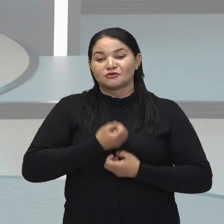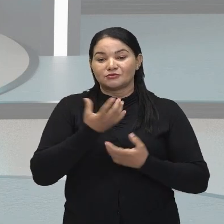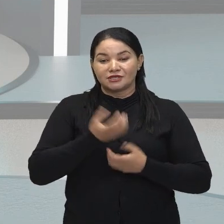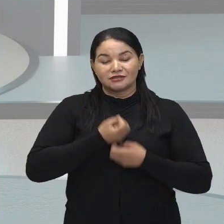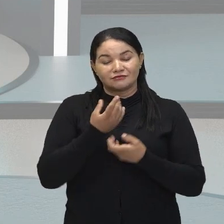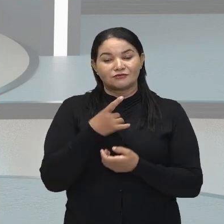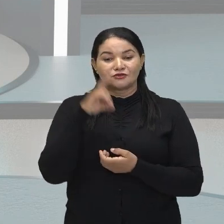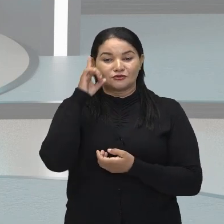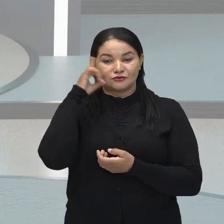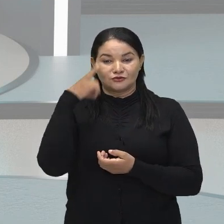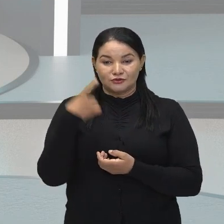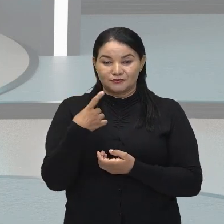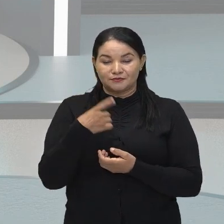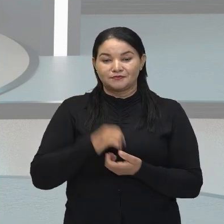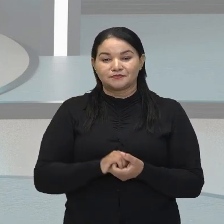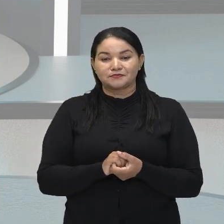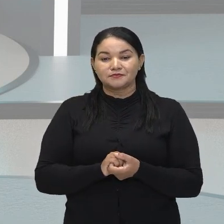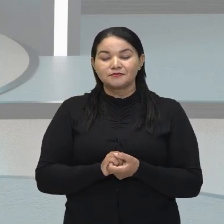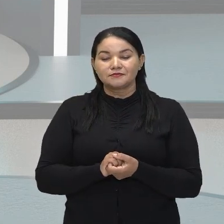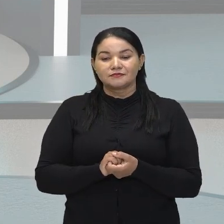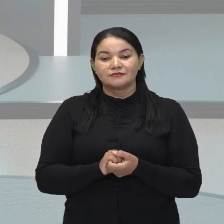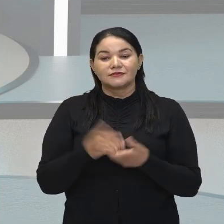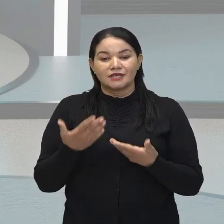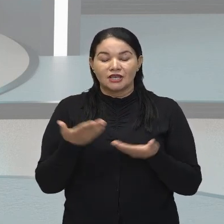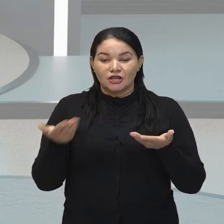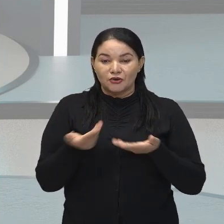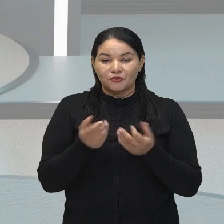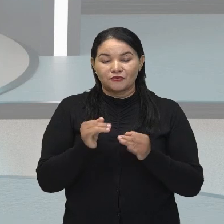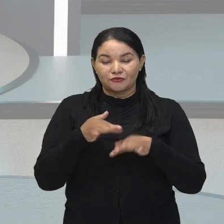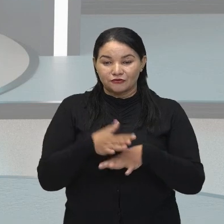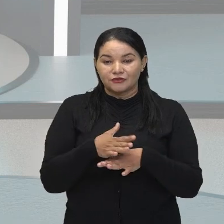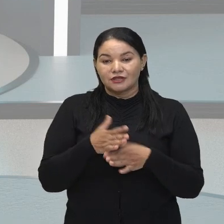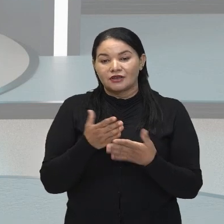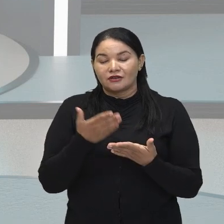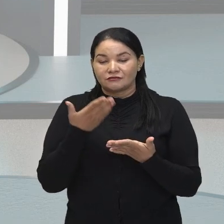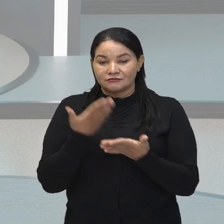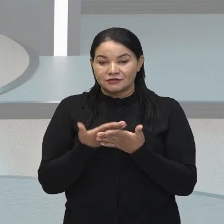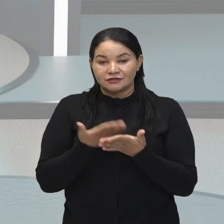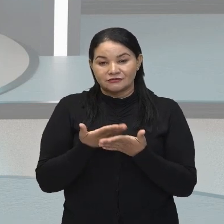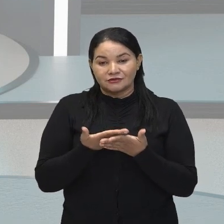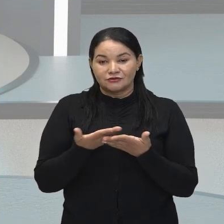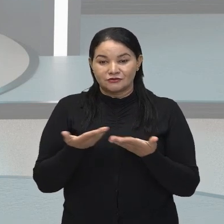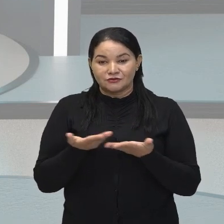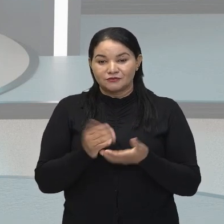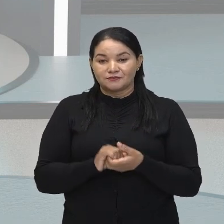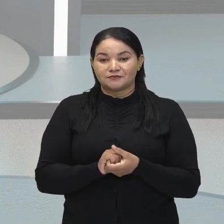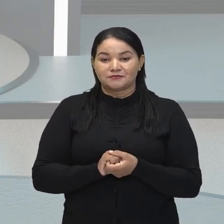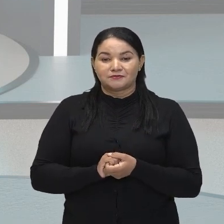diariamente. Assim, vamos chegando ao final da nossa aula de hoje.